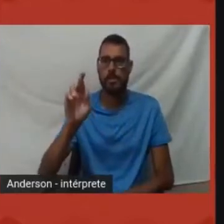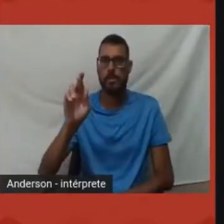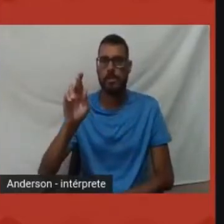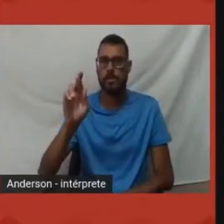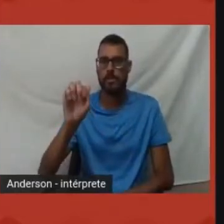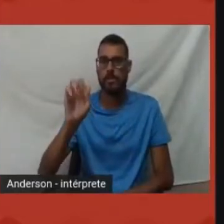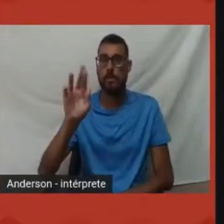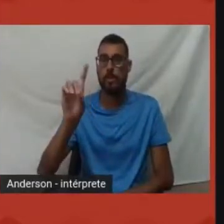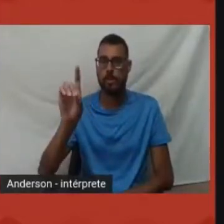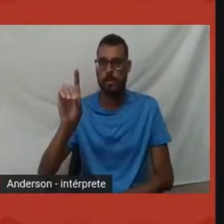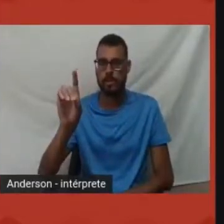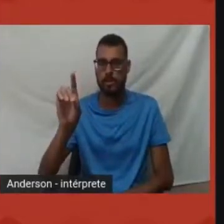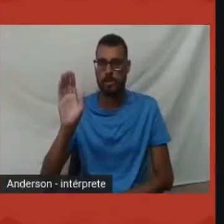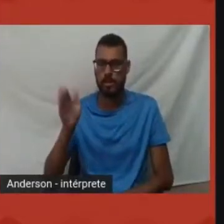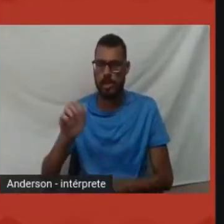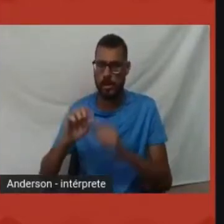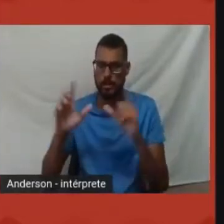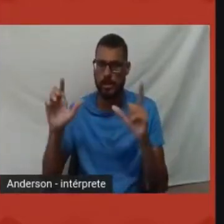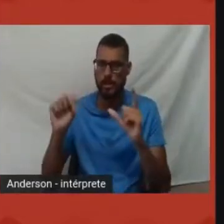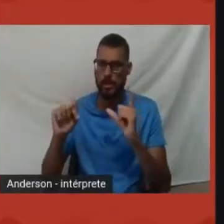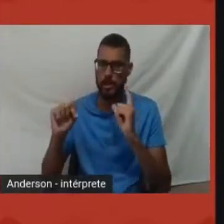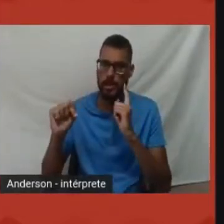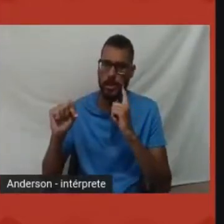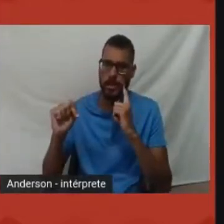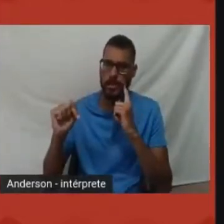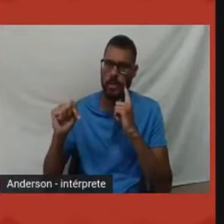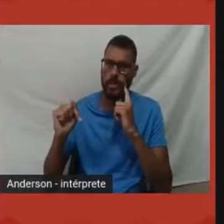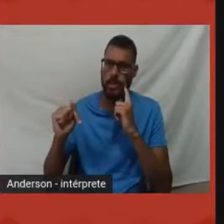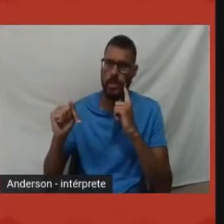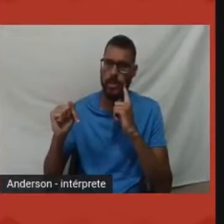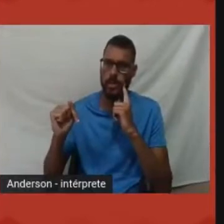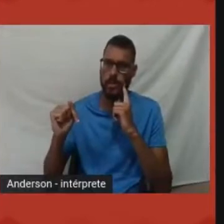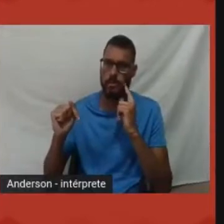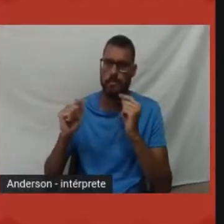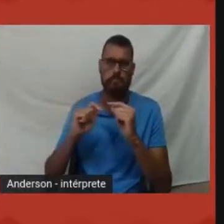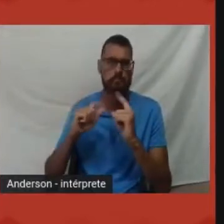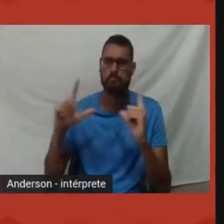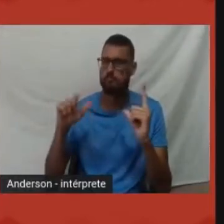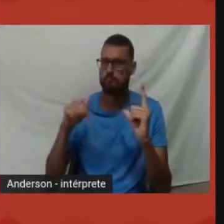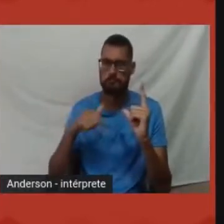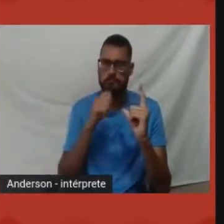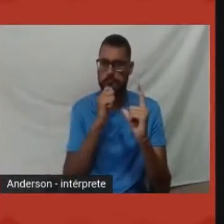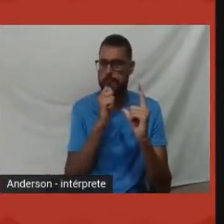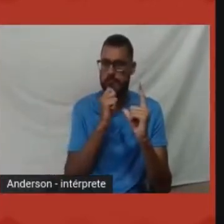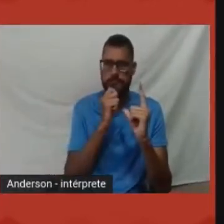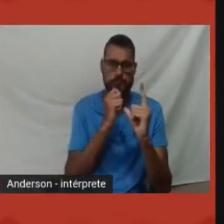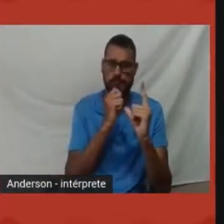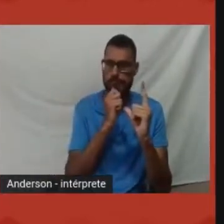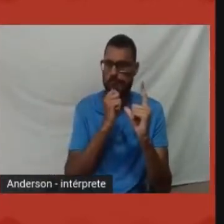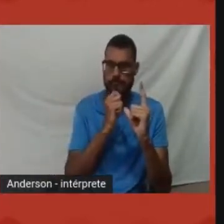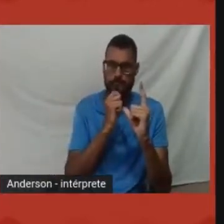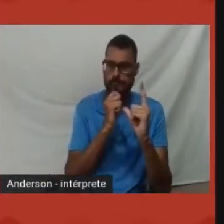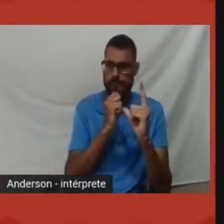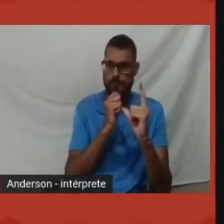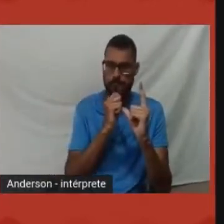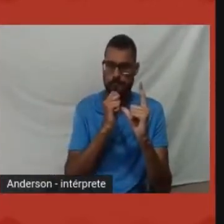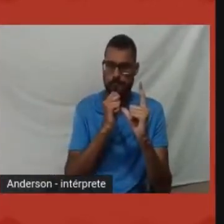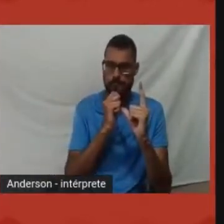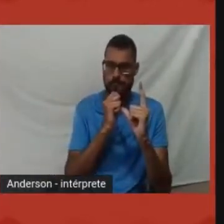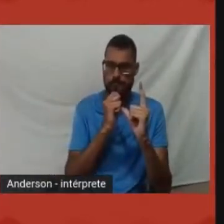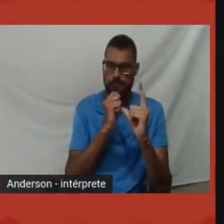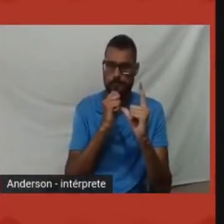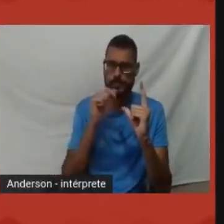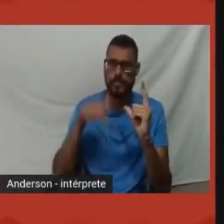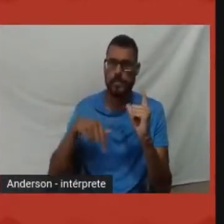já abriu um Jamboard por aqui? Por aqui ainda não, Flávio. Tá, então, você está com o link